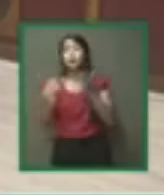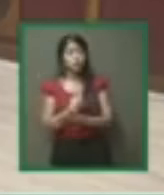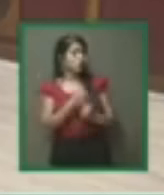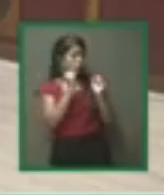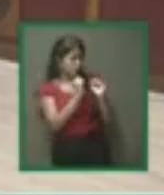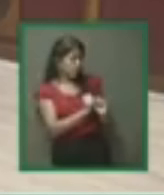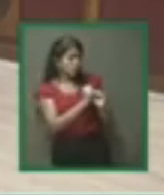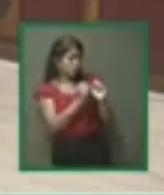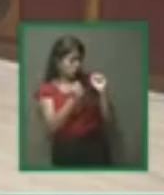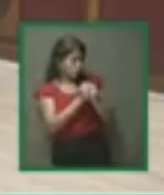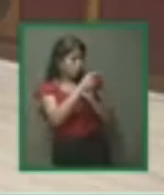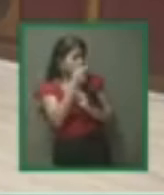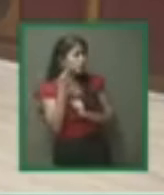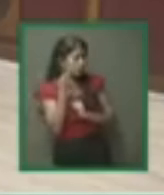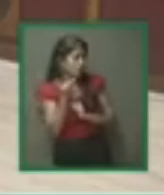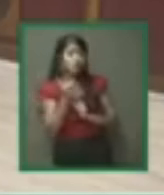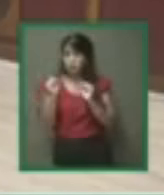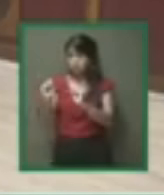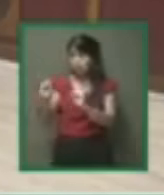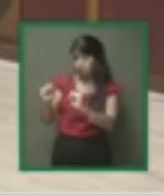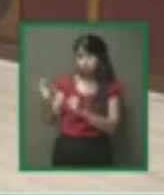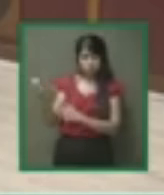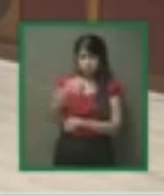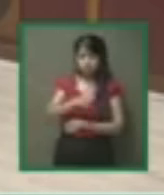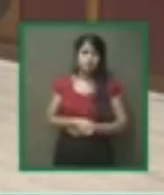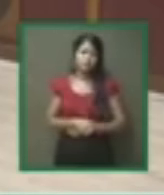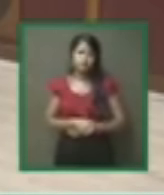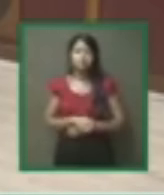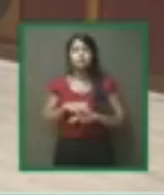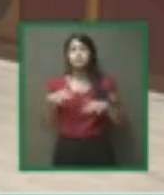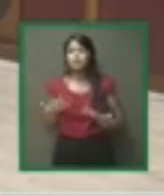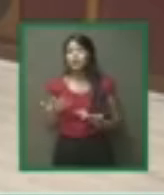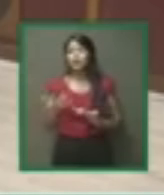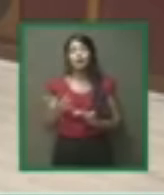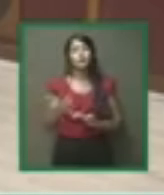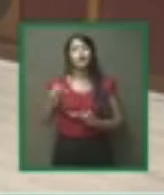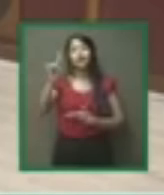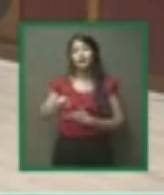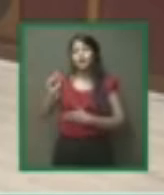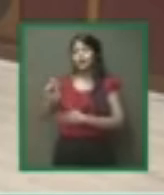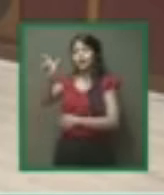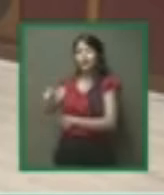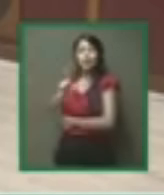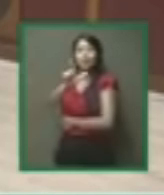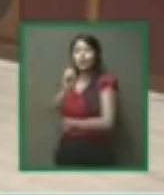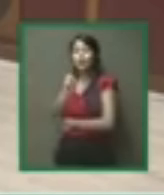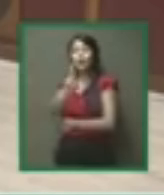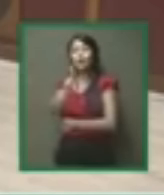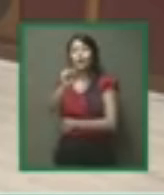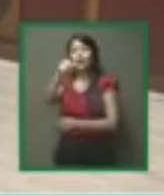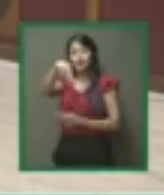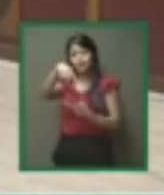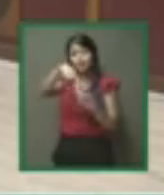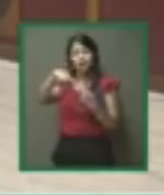se ia para poder ir para Fortaleza comigo. E eu falei para ele que poderia. Foi quando ele convenceu o Welder